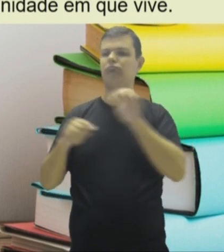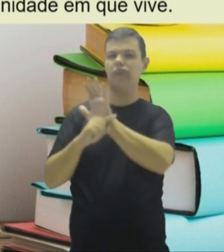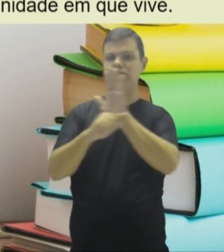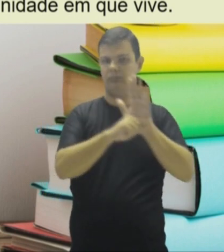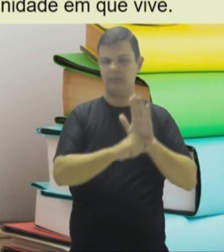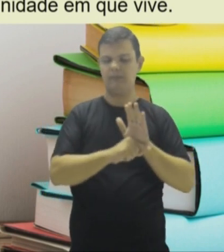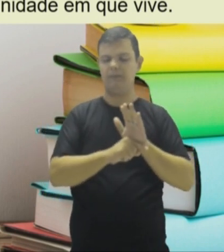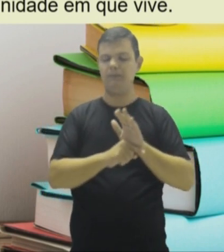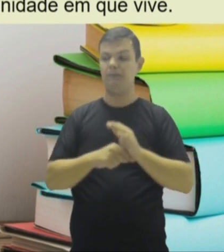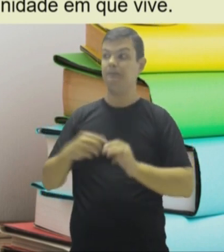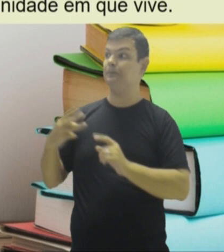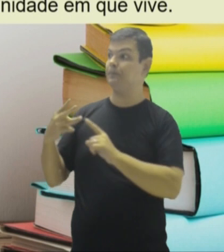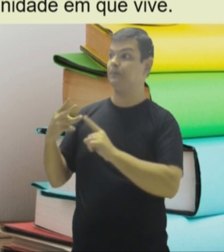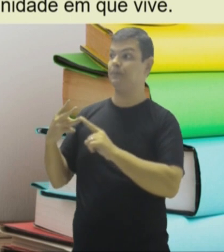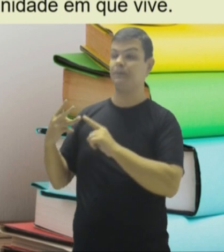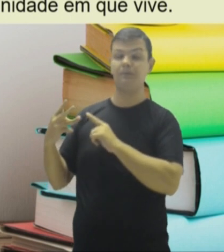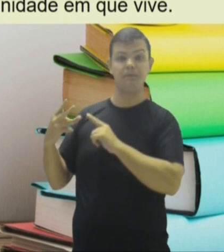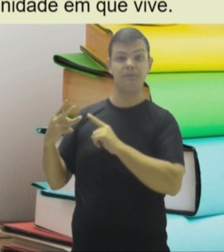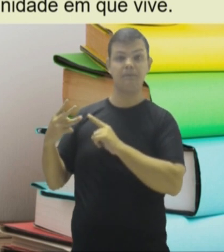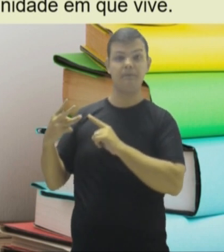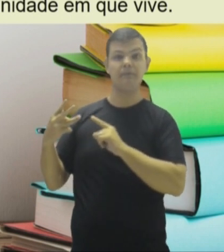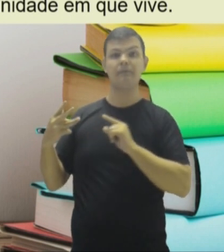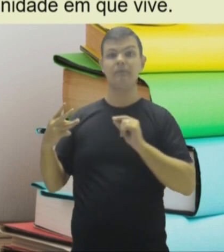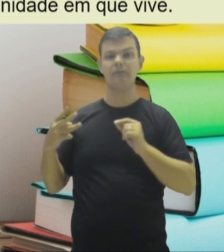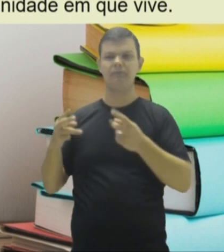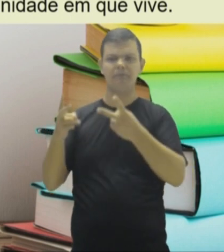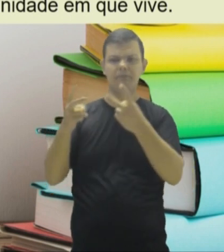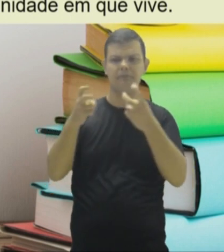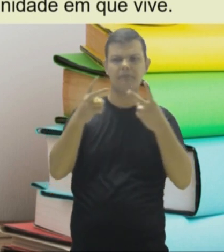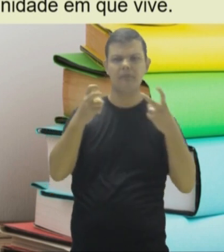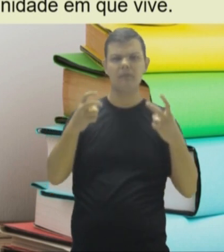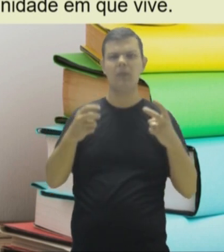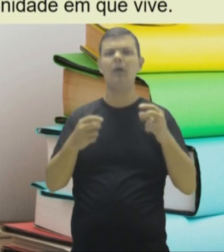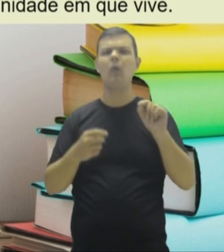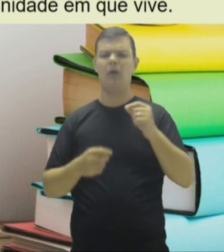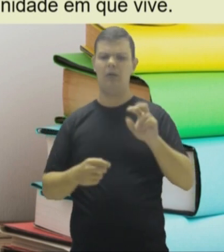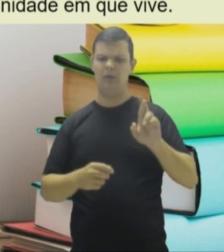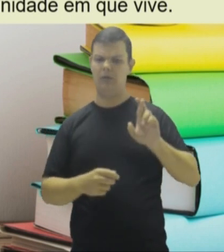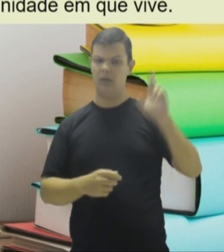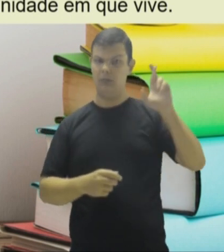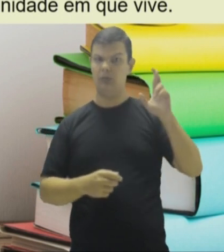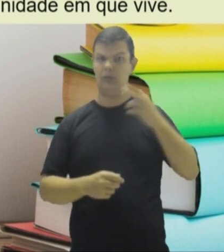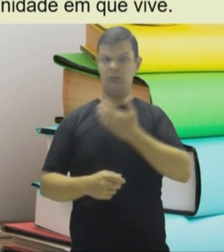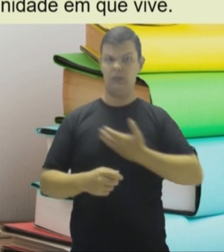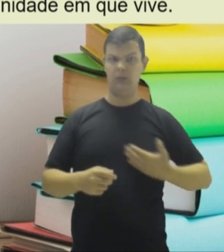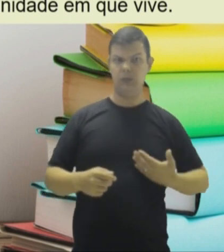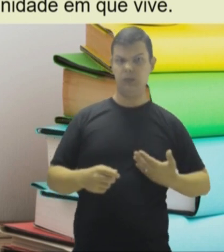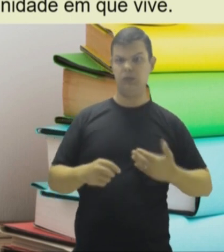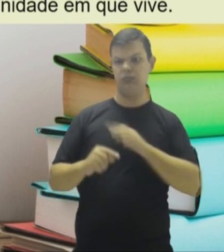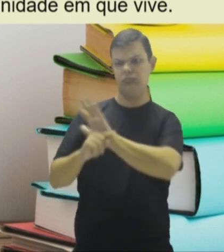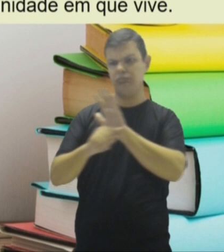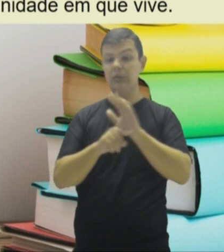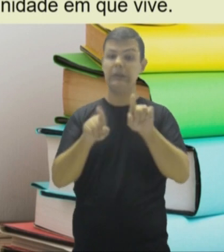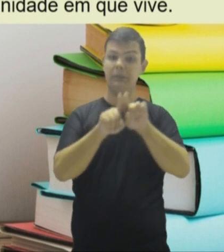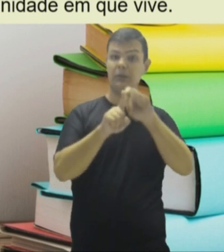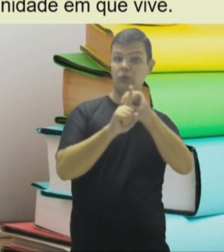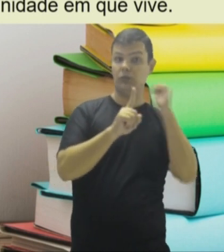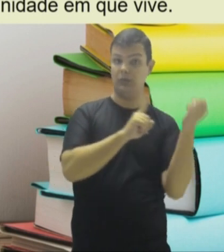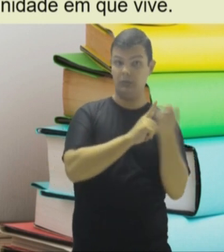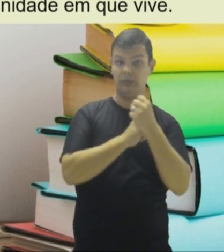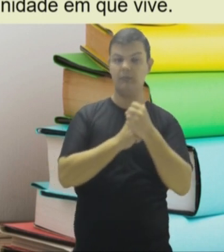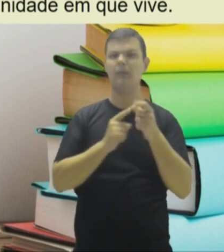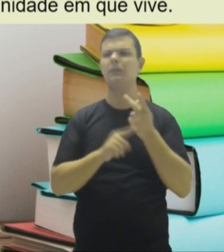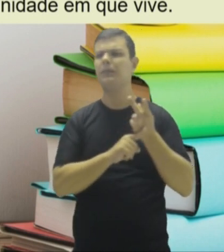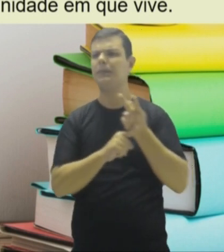problemas. E a F05GE012, identificar órgãos do poder público e canais de participação social responsáveis